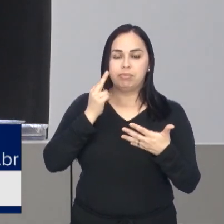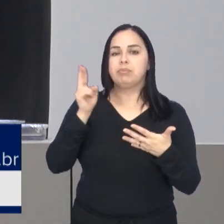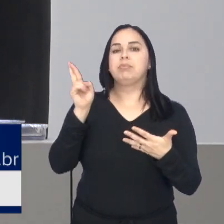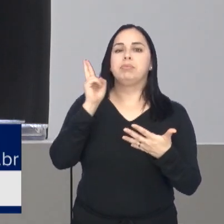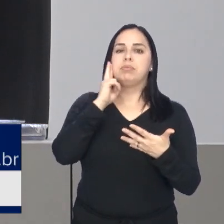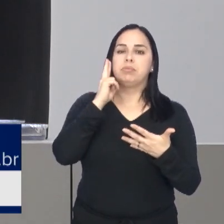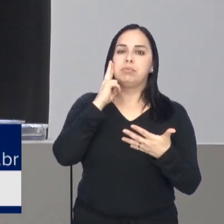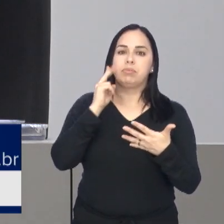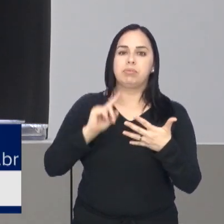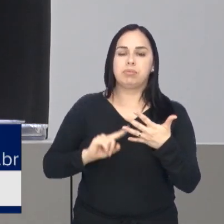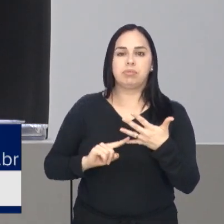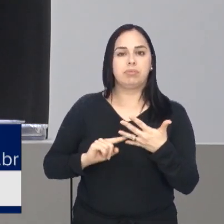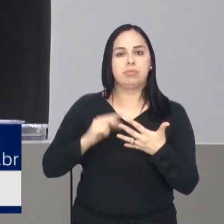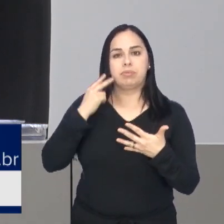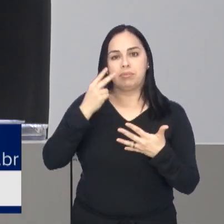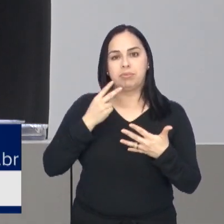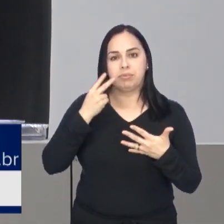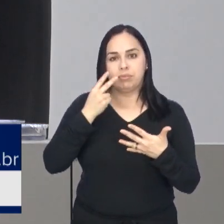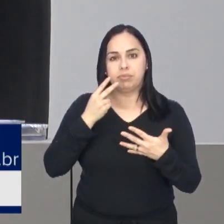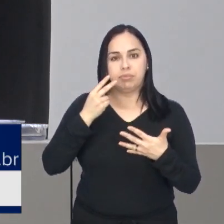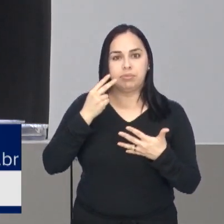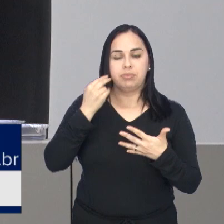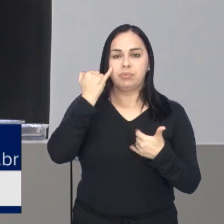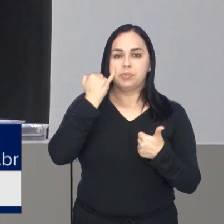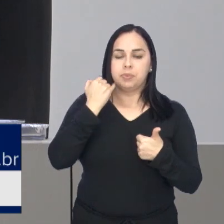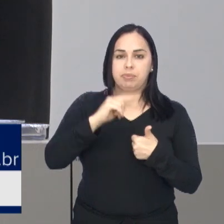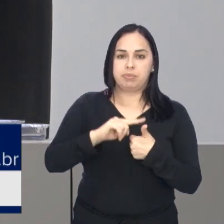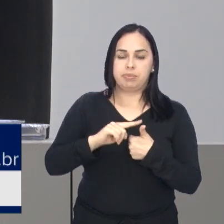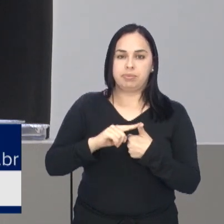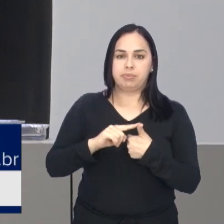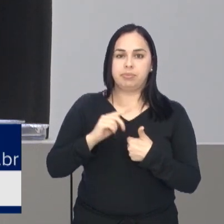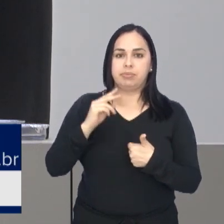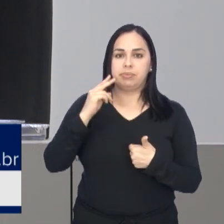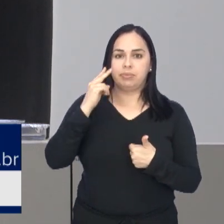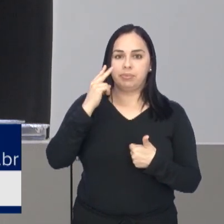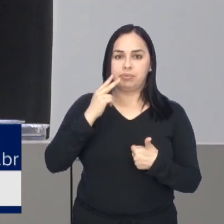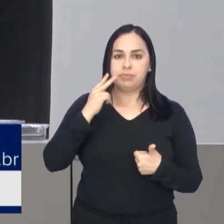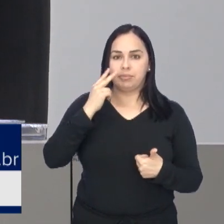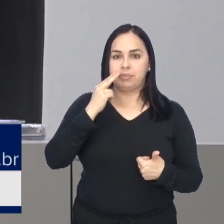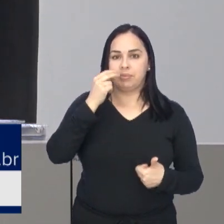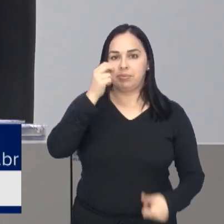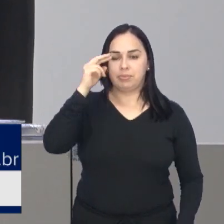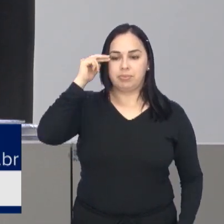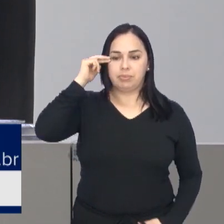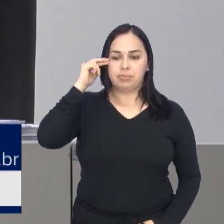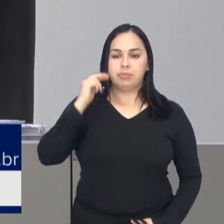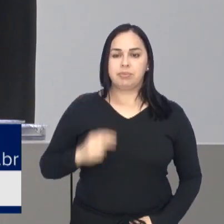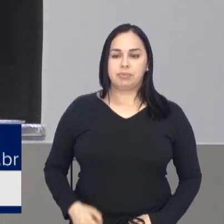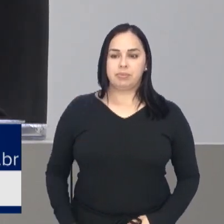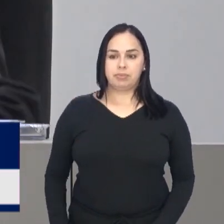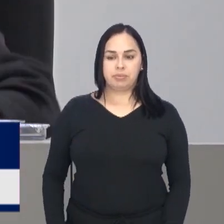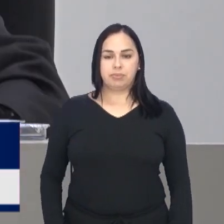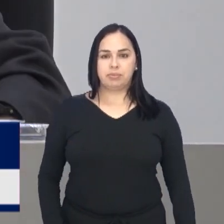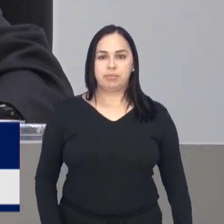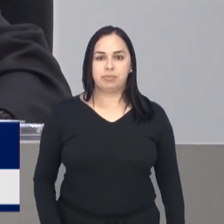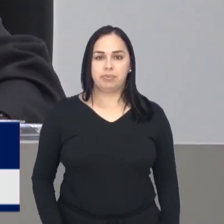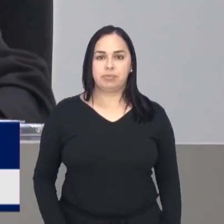Renato Santiago, vereador Zé Luiz e vereador Rogério da Acacem.